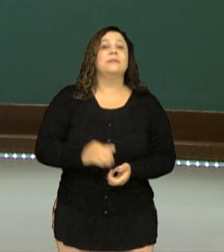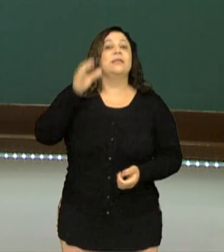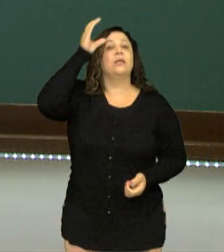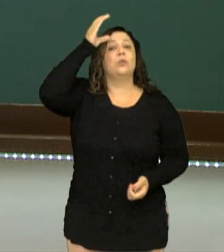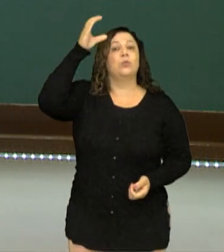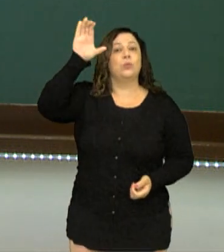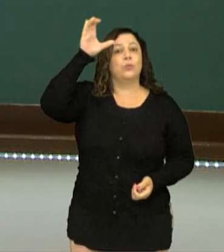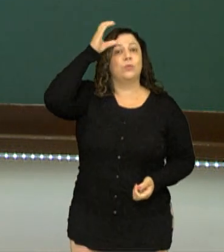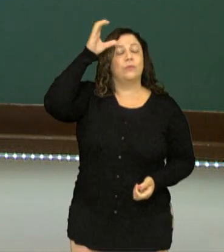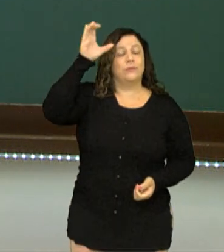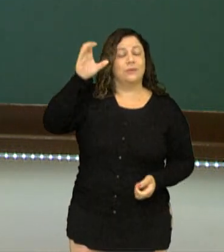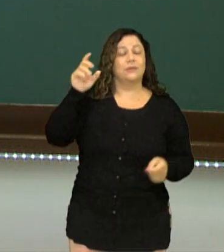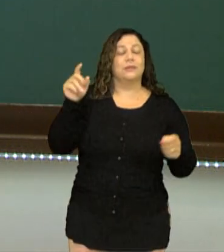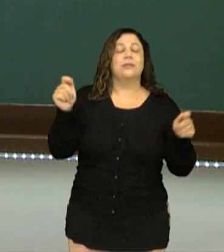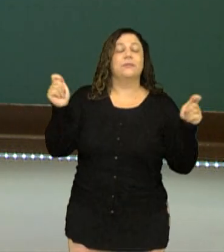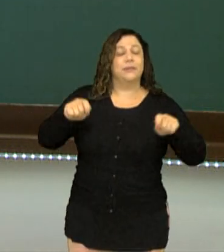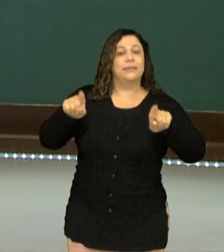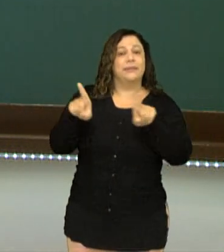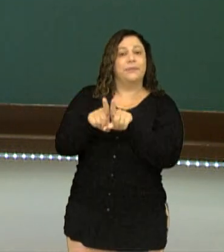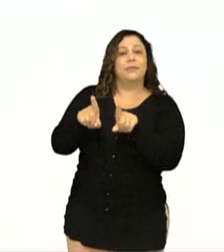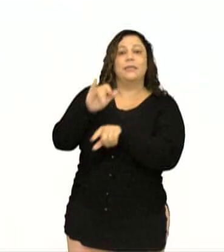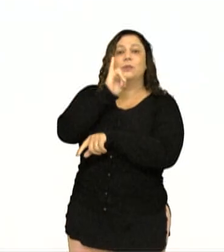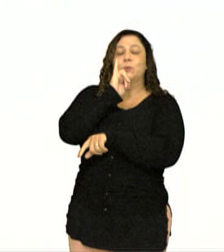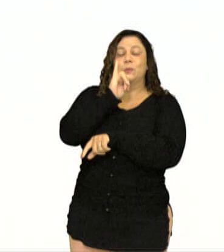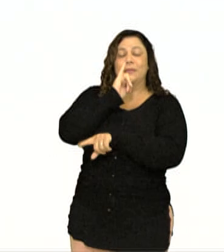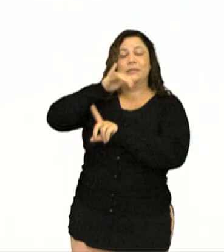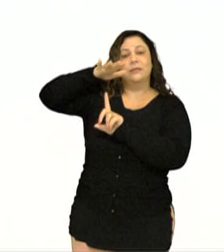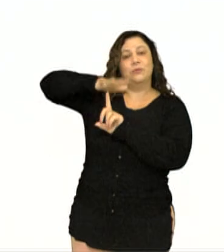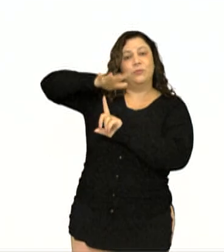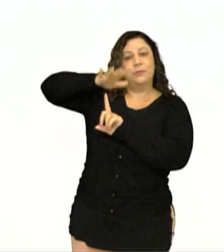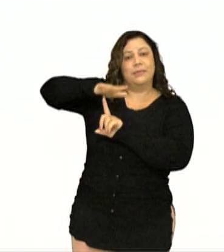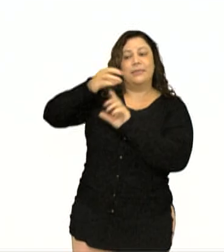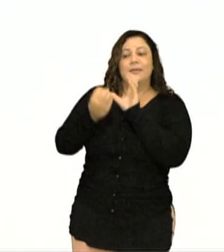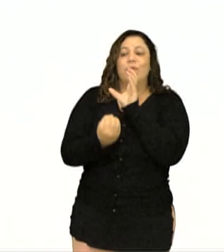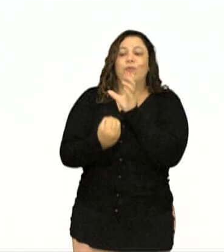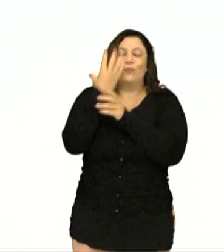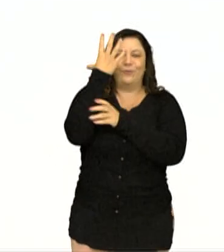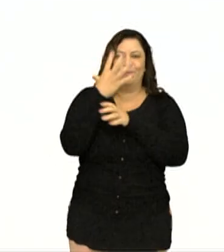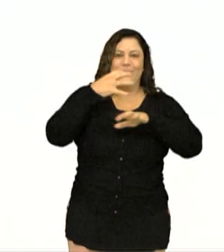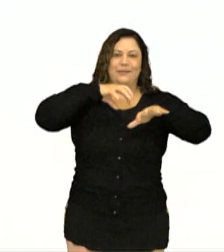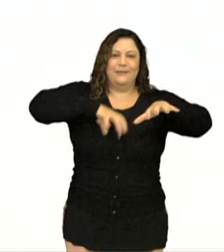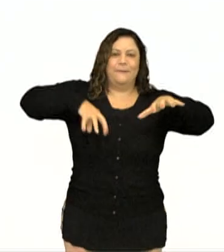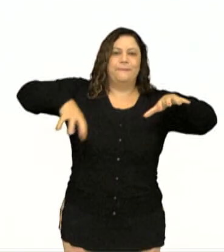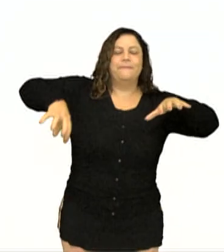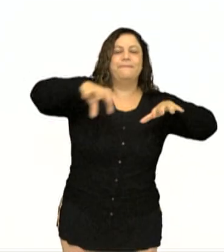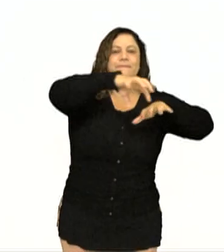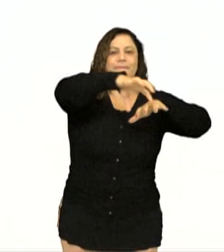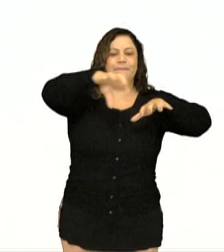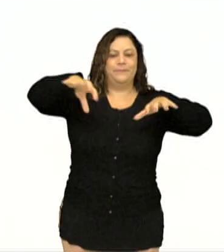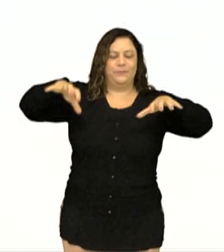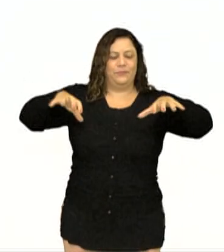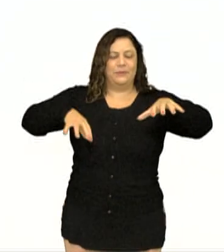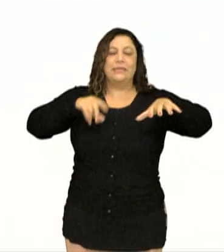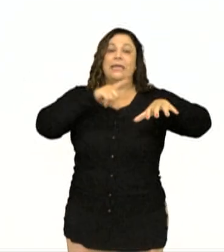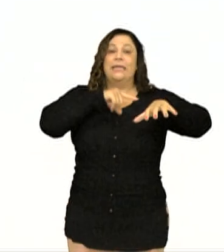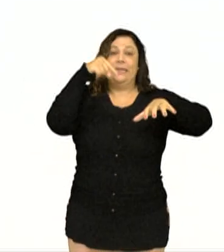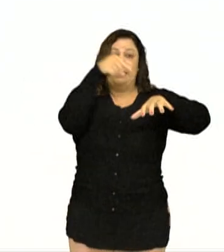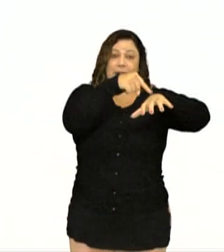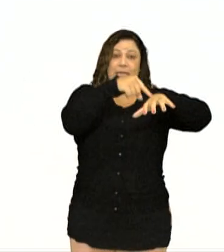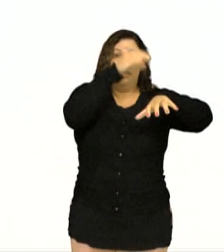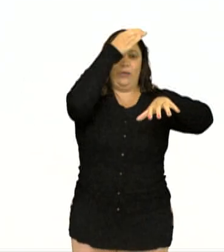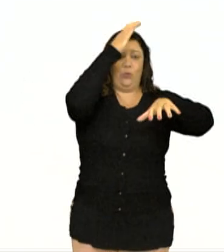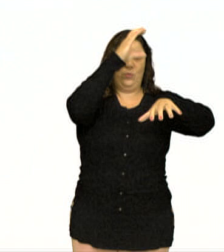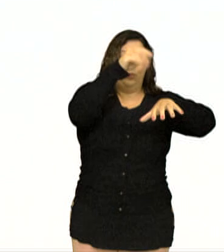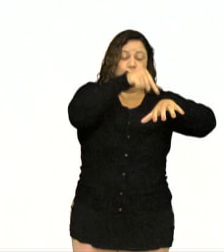de Curitiba é um exemplo no estado do Paraná da formação dessas áreas, né? Tem a cidade de Curitiba, que é a metrópole,